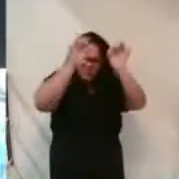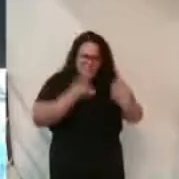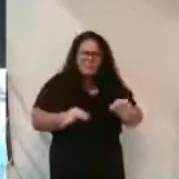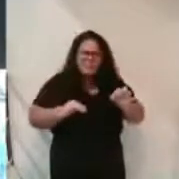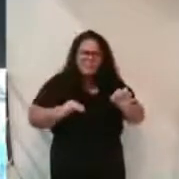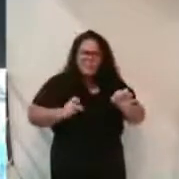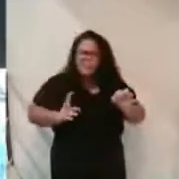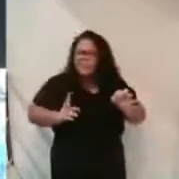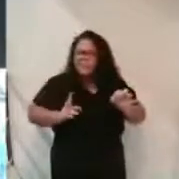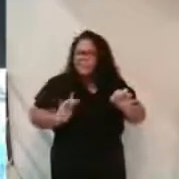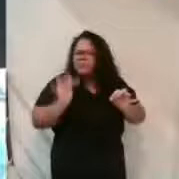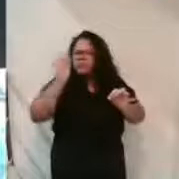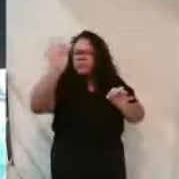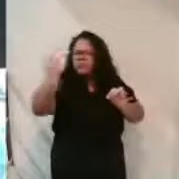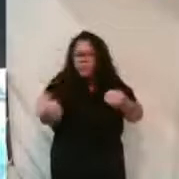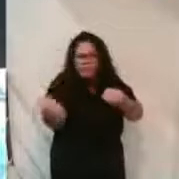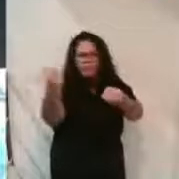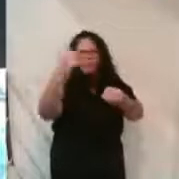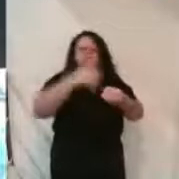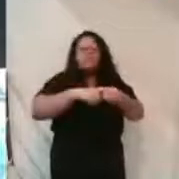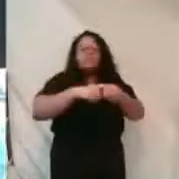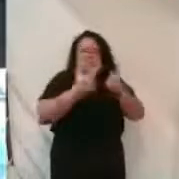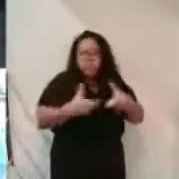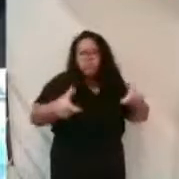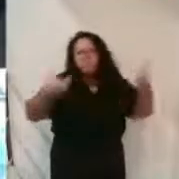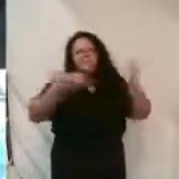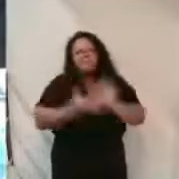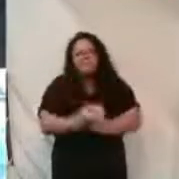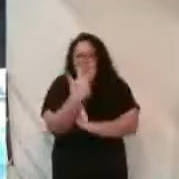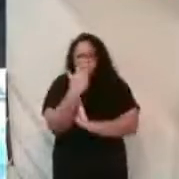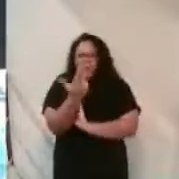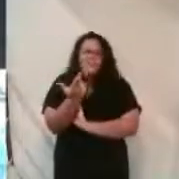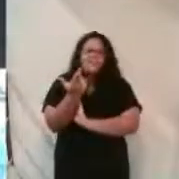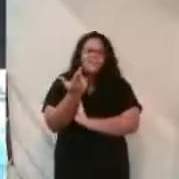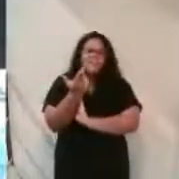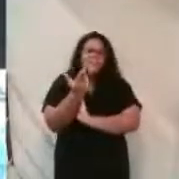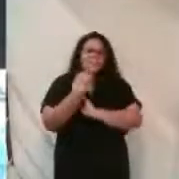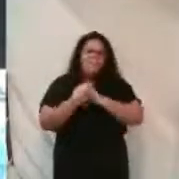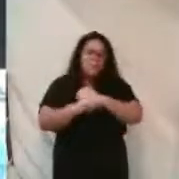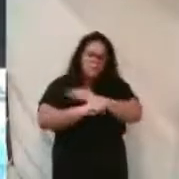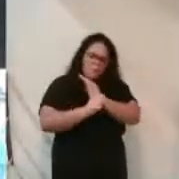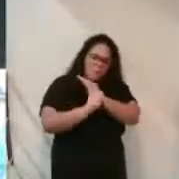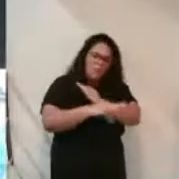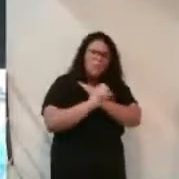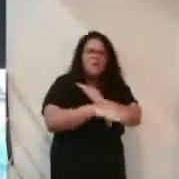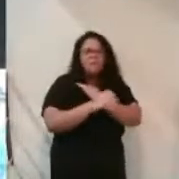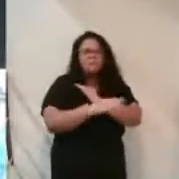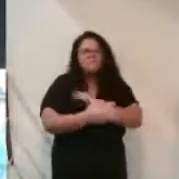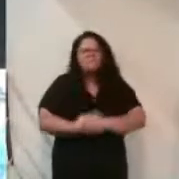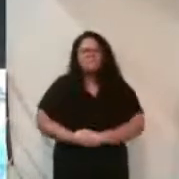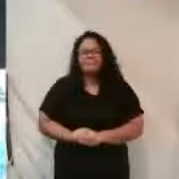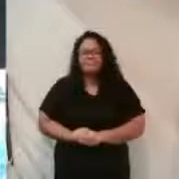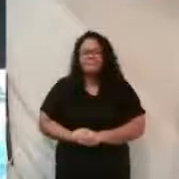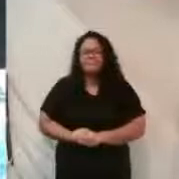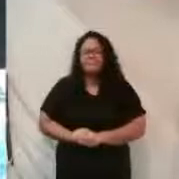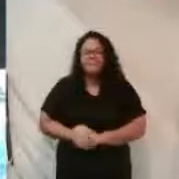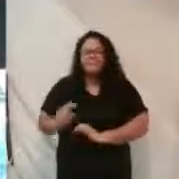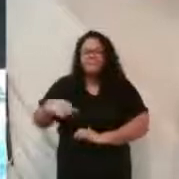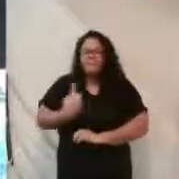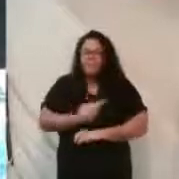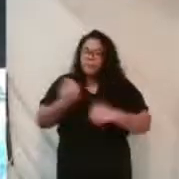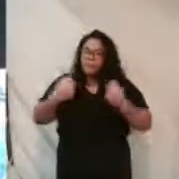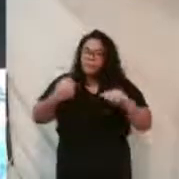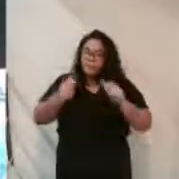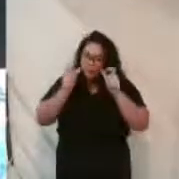importante e que serviu, inclusive, para a gente fazer um treino na equipe aqui, certo? E o que a gente tem procurado fazer na SEMAS é continuar com